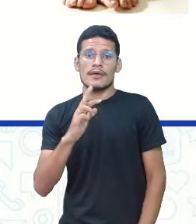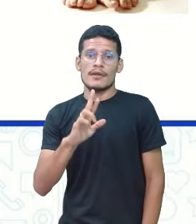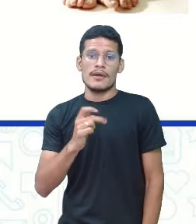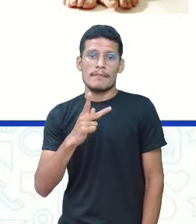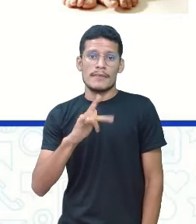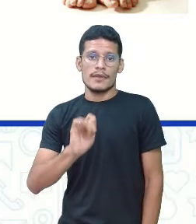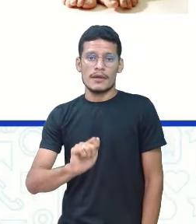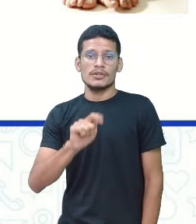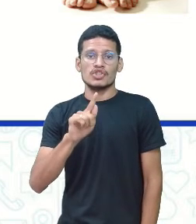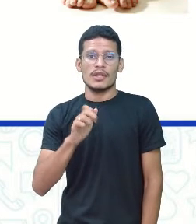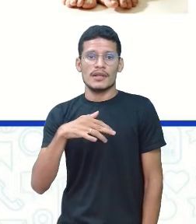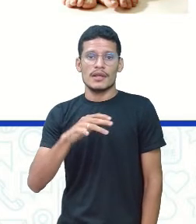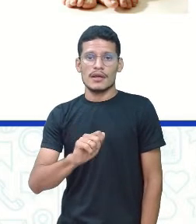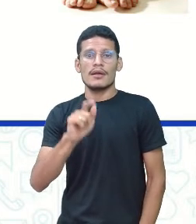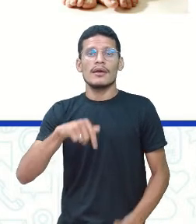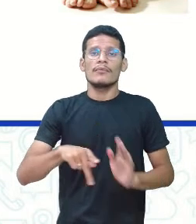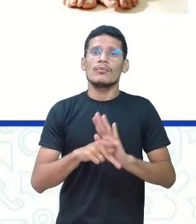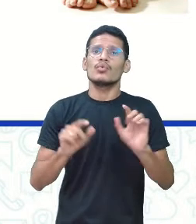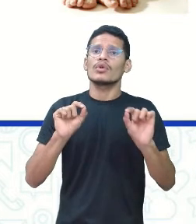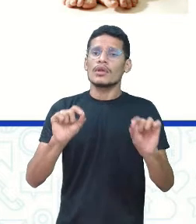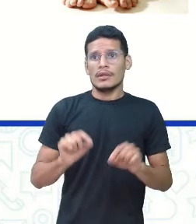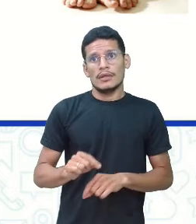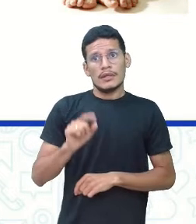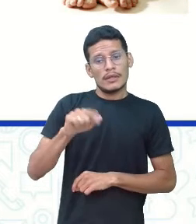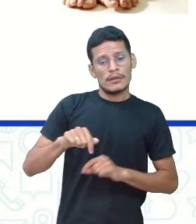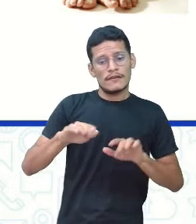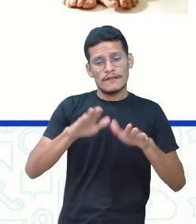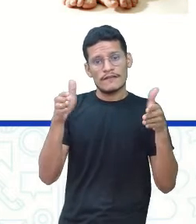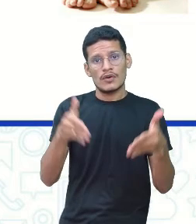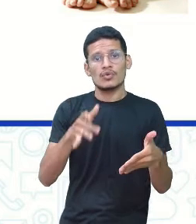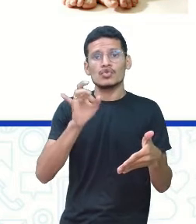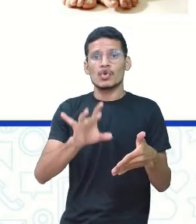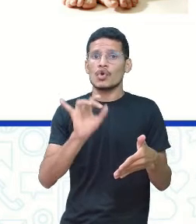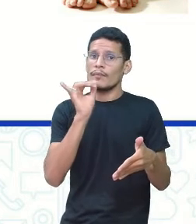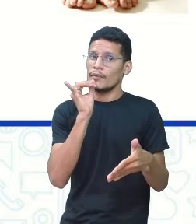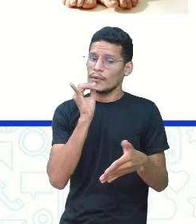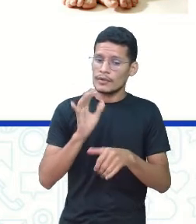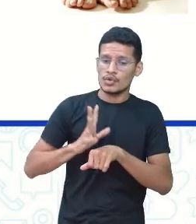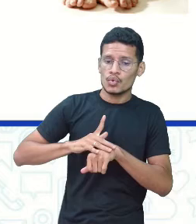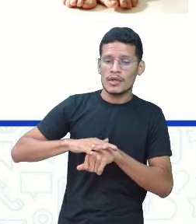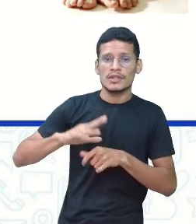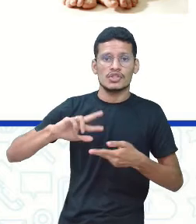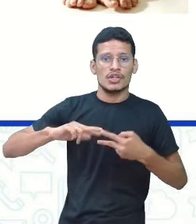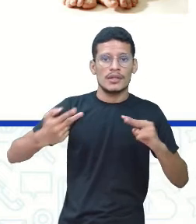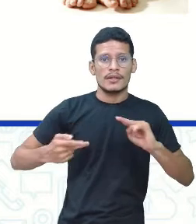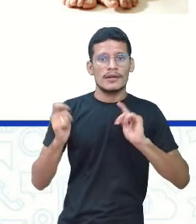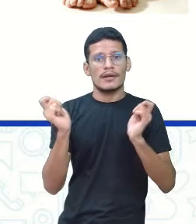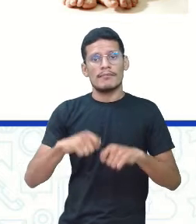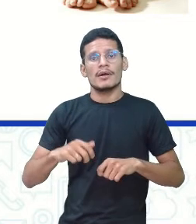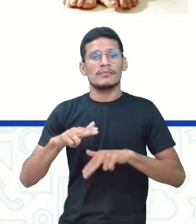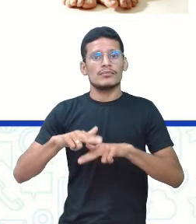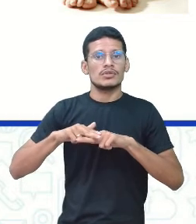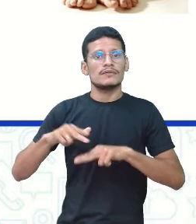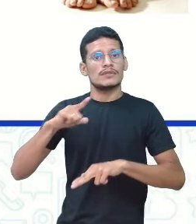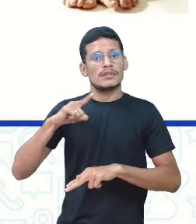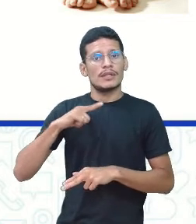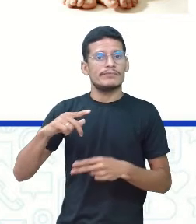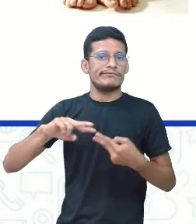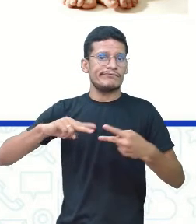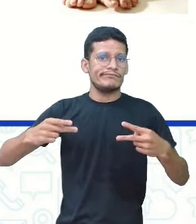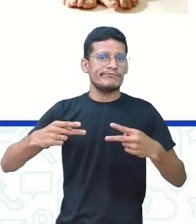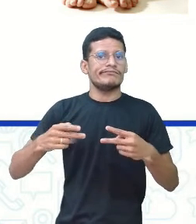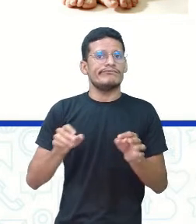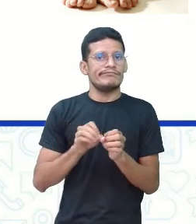ela inicialmente, ela era voltada apenas para doenças genéticas causadas por um gene